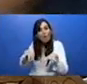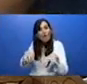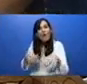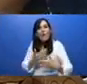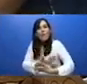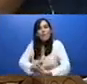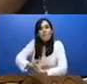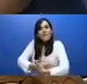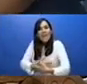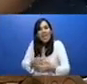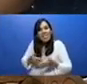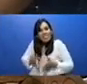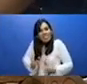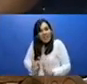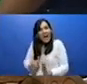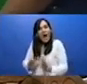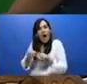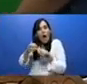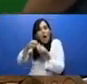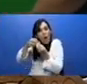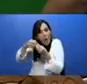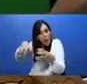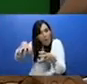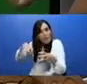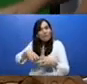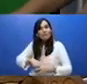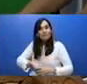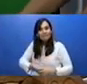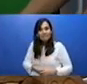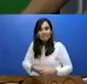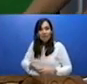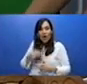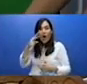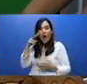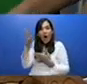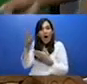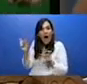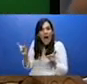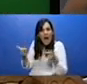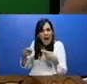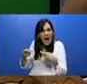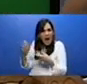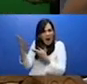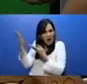ó, eles colocaram a garra de um dinossauro. Olha o tamanho dela.